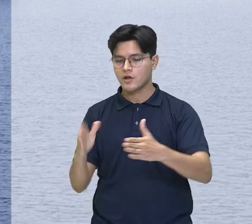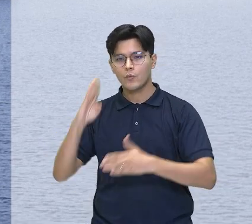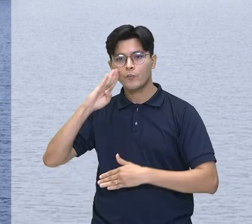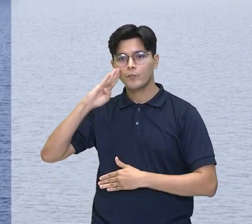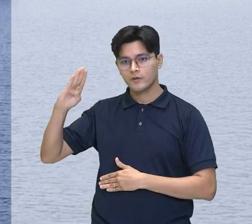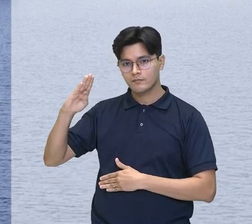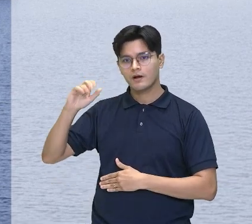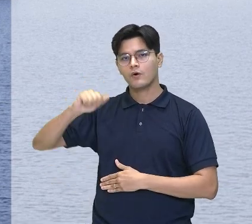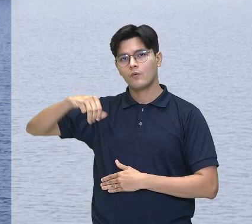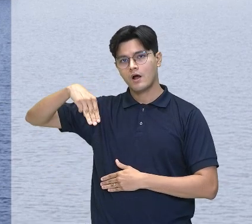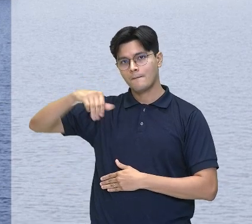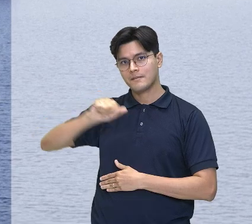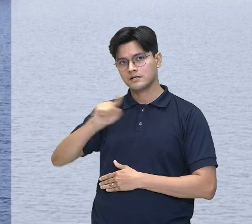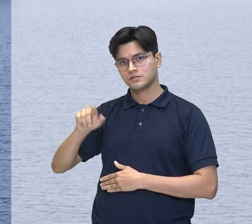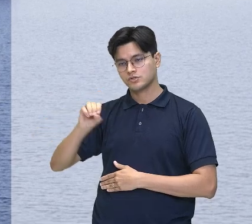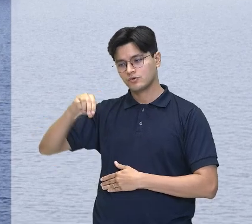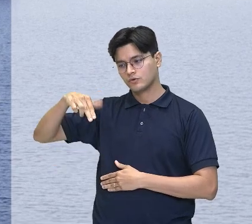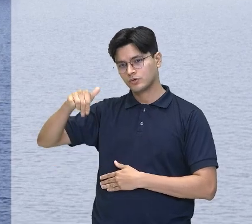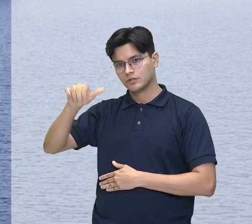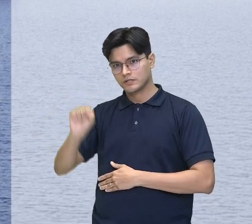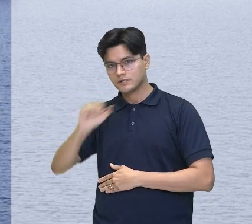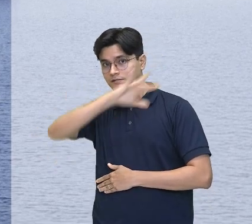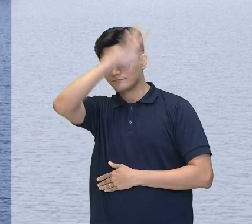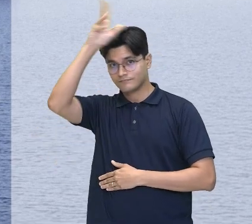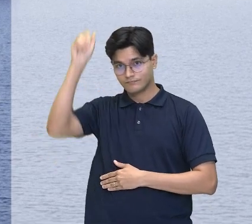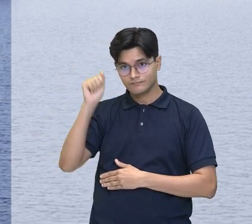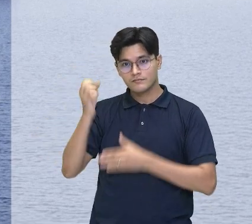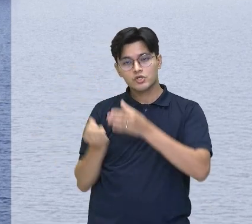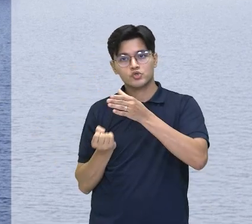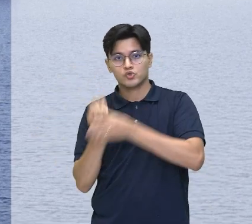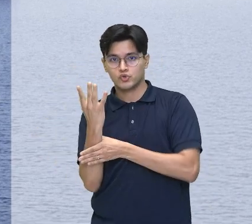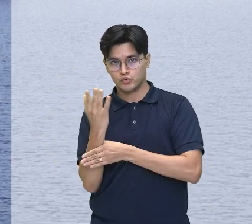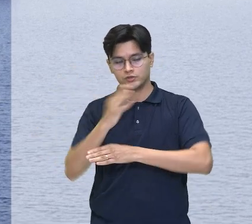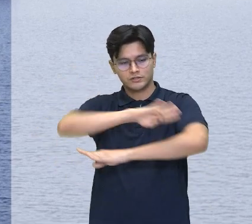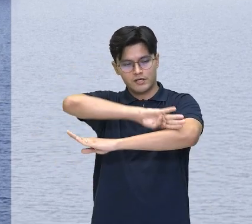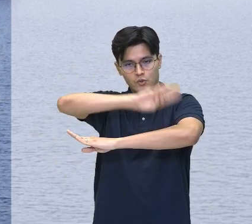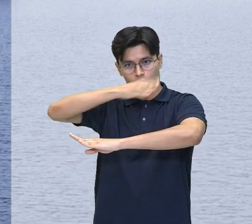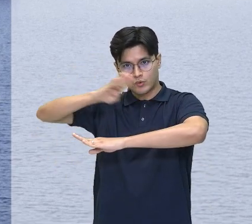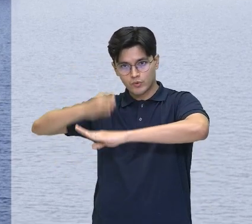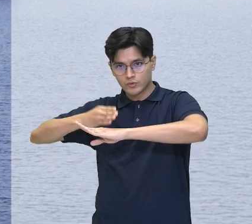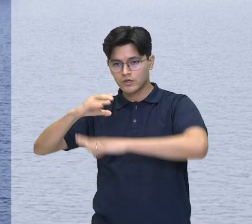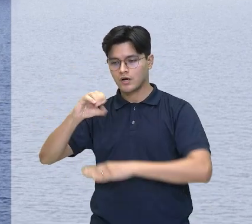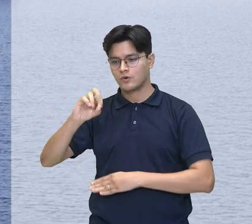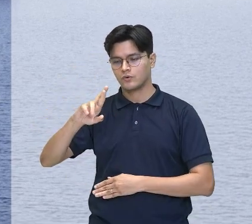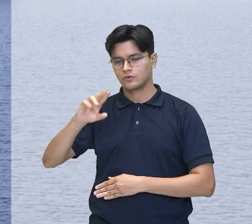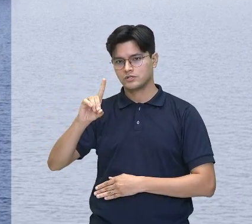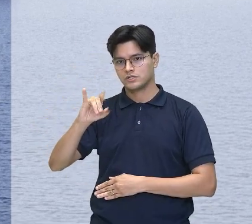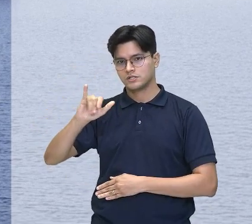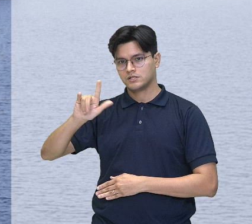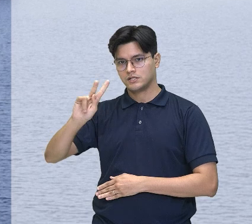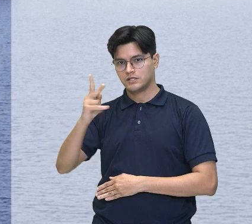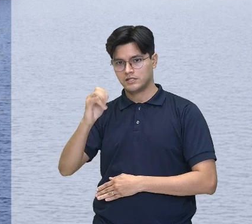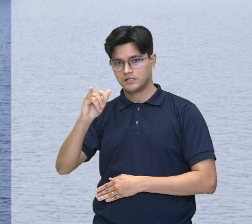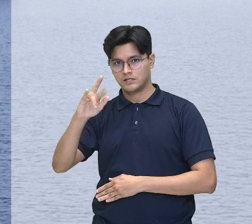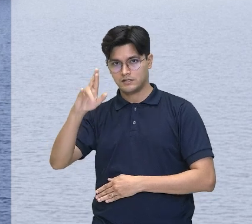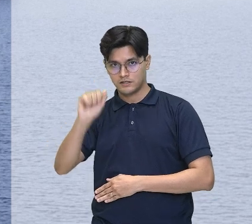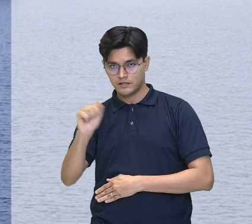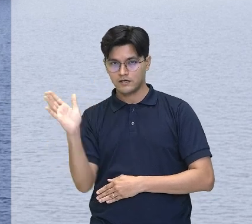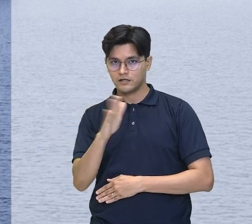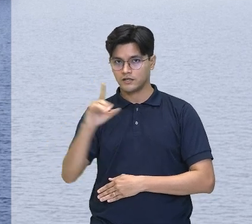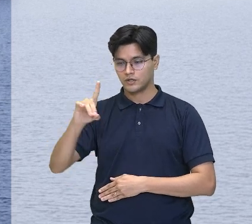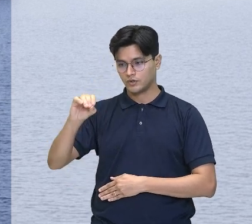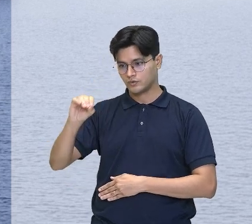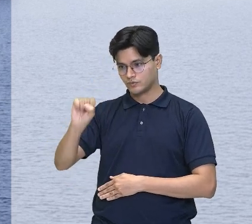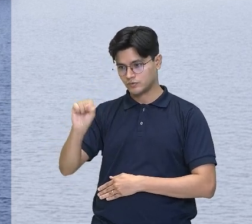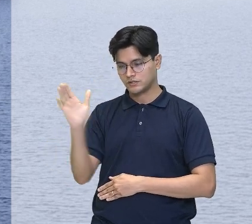terras peruanas, e ele percorre cerca de 7.000 quilômetros até a sua foz lá no rio,